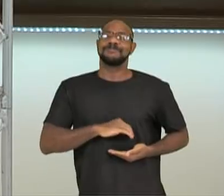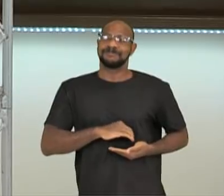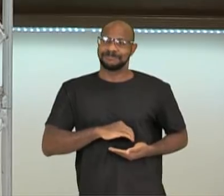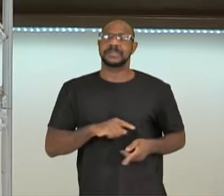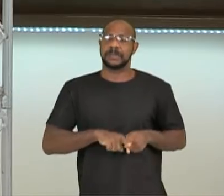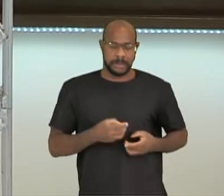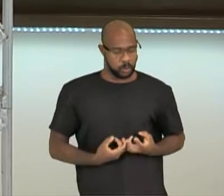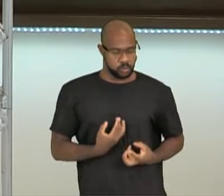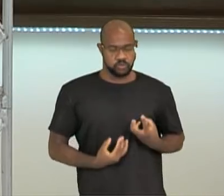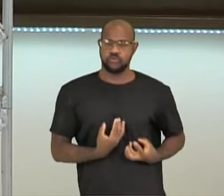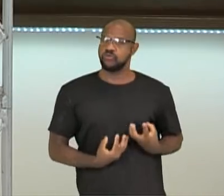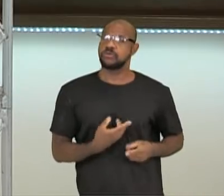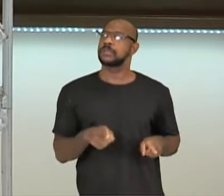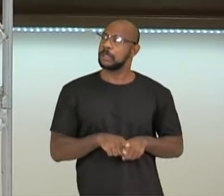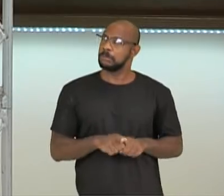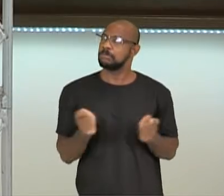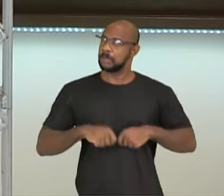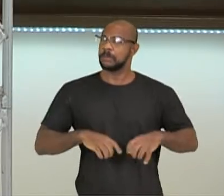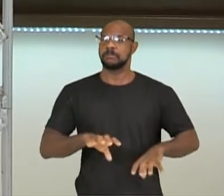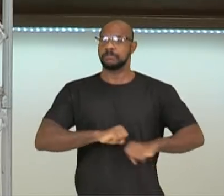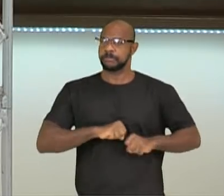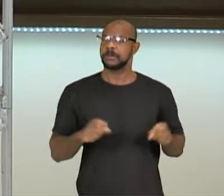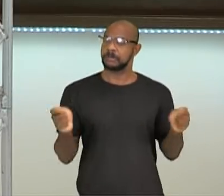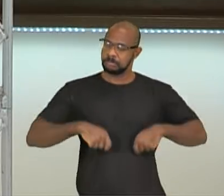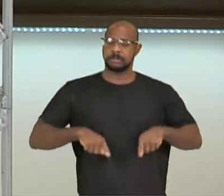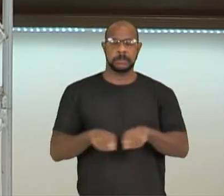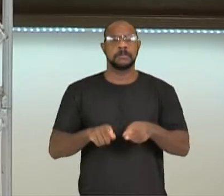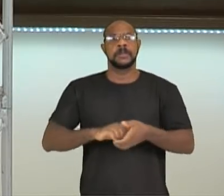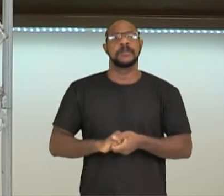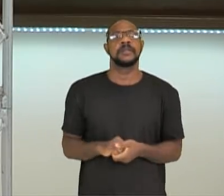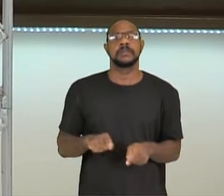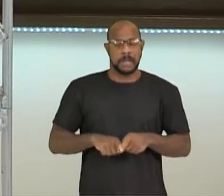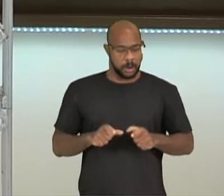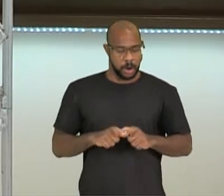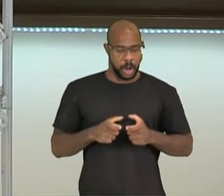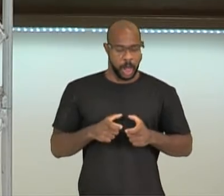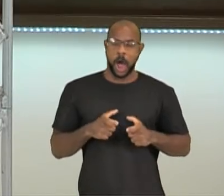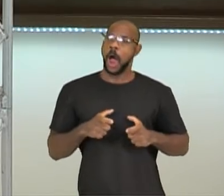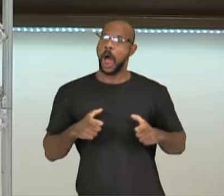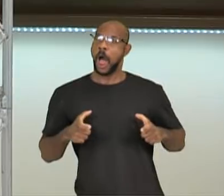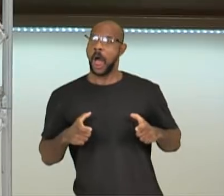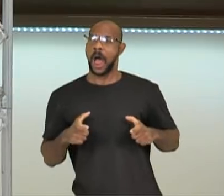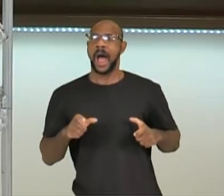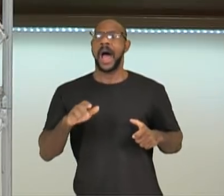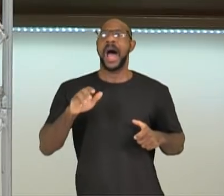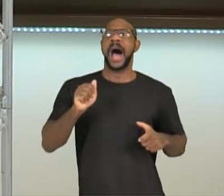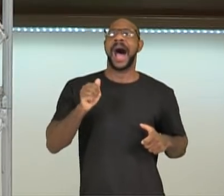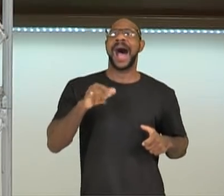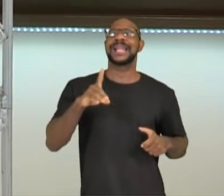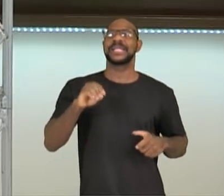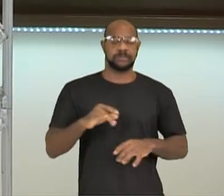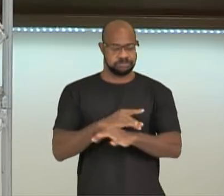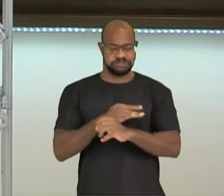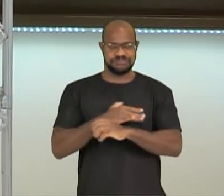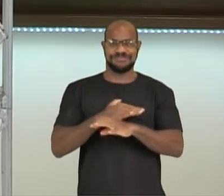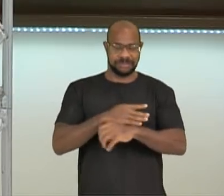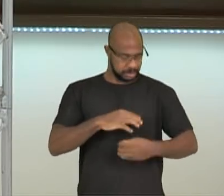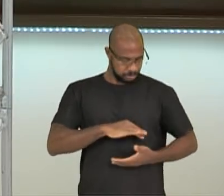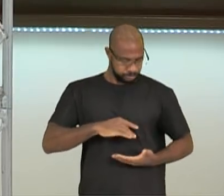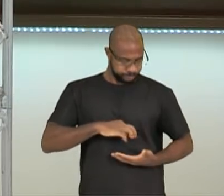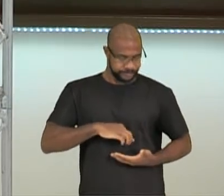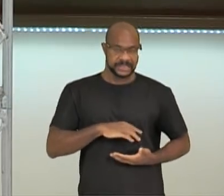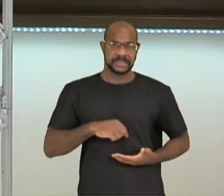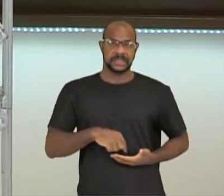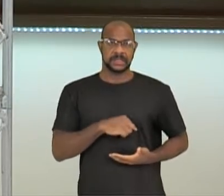esses hormônios que agem no momento de estresse aumentam a acidez do nosso estômago. Por isso que as